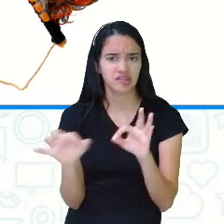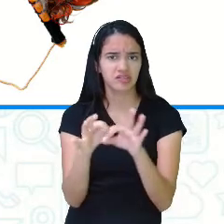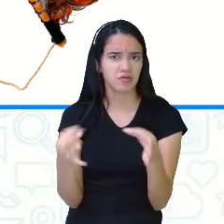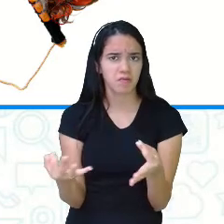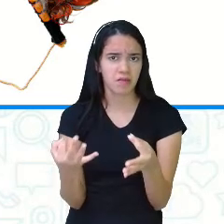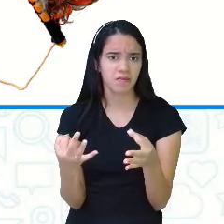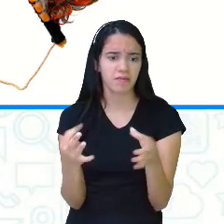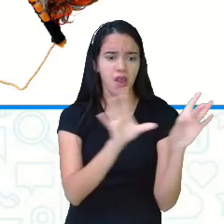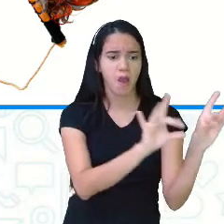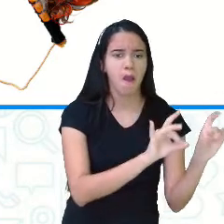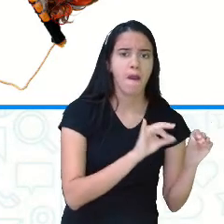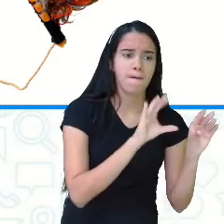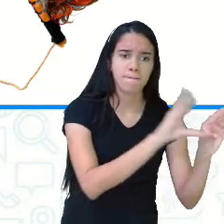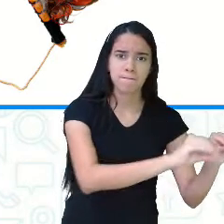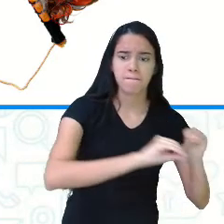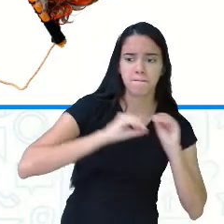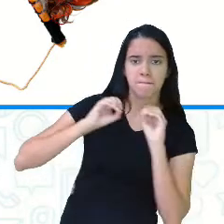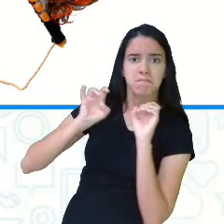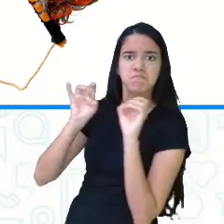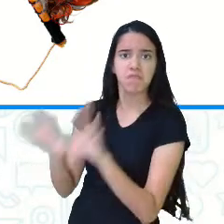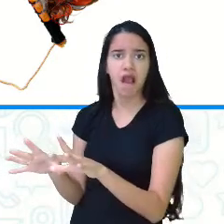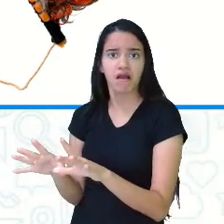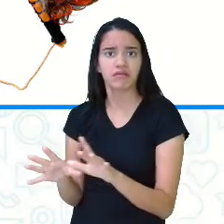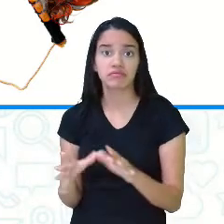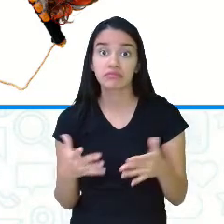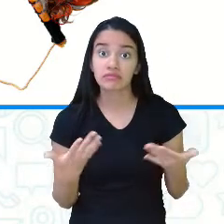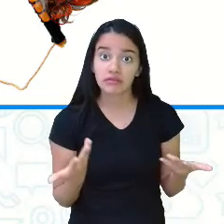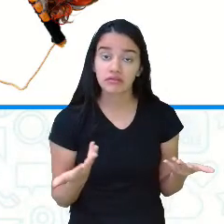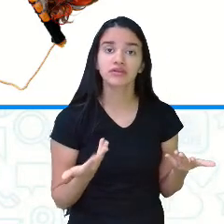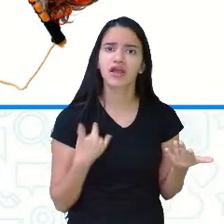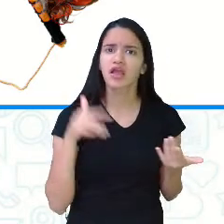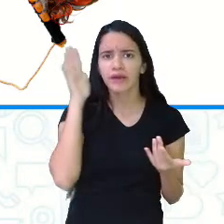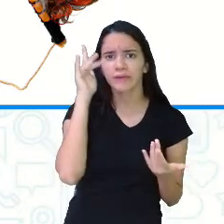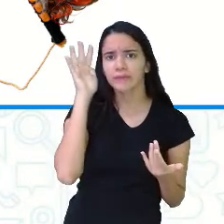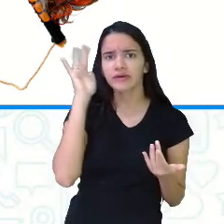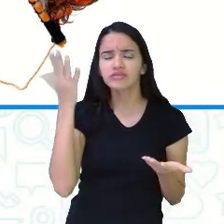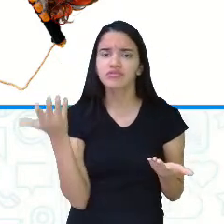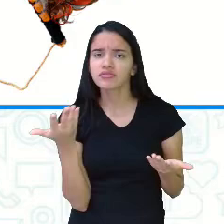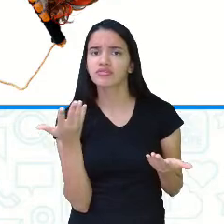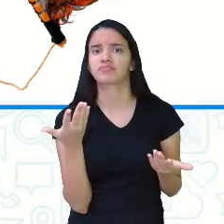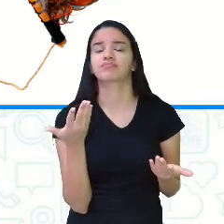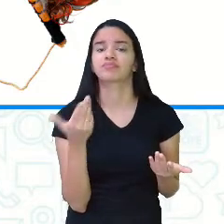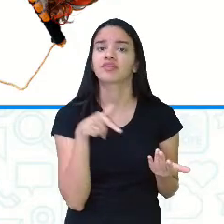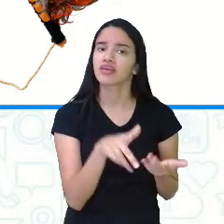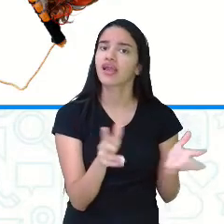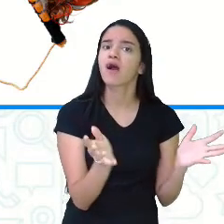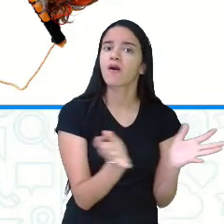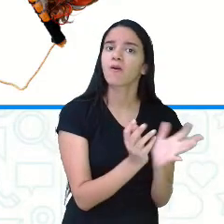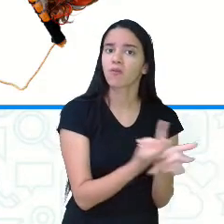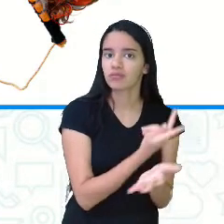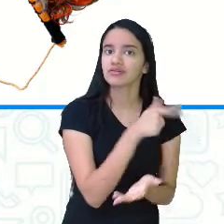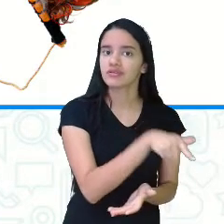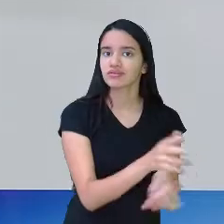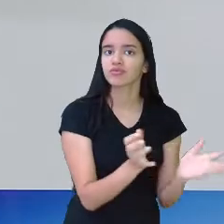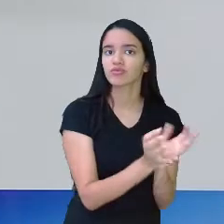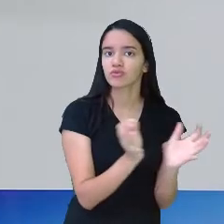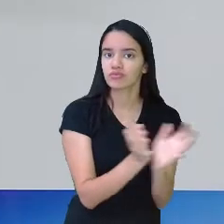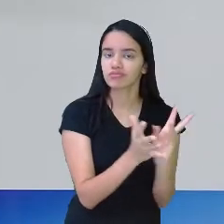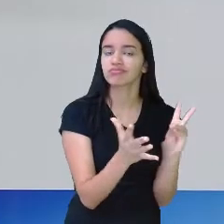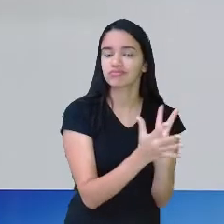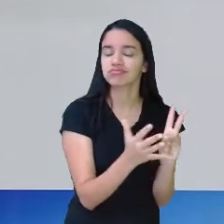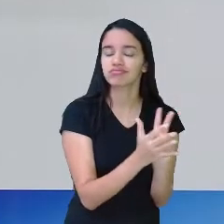te enxota da tua casa porque ele quer morar ali. Imagina, foi isso que aconteceu com essa população.